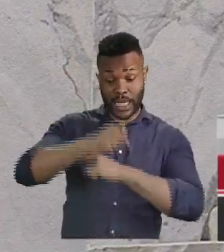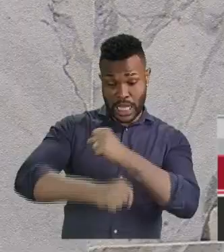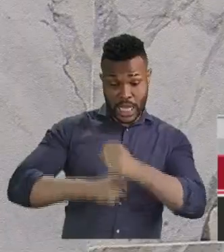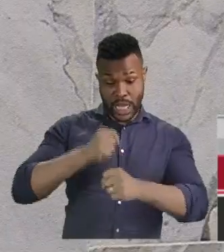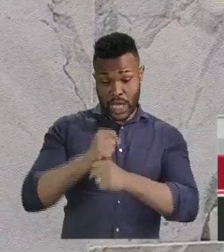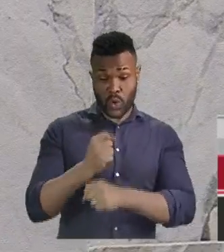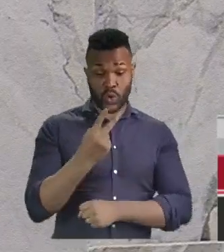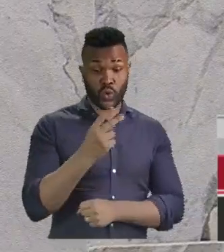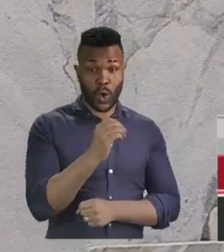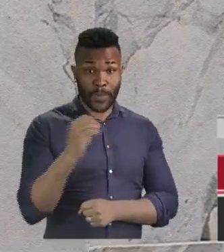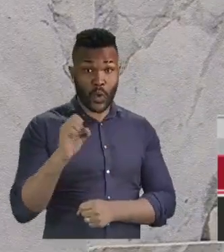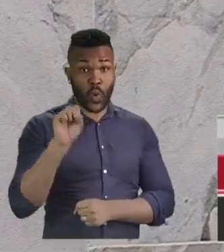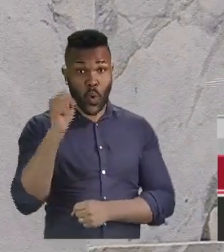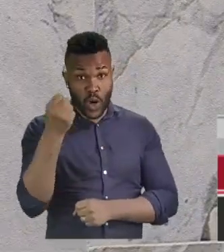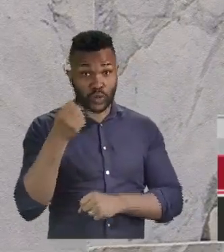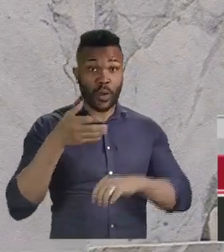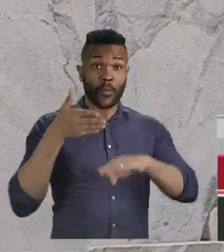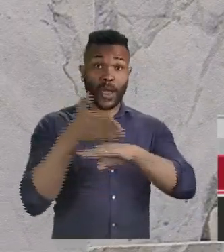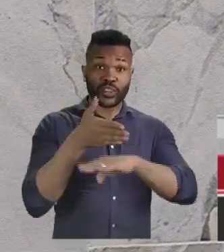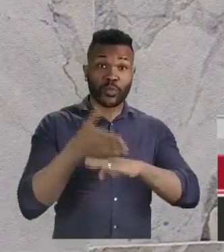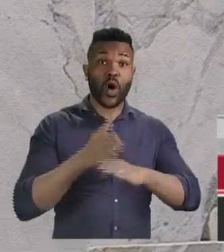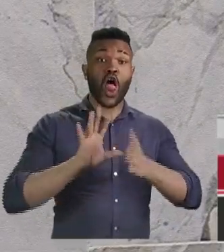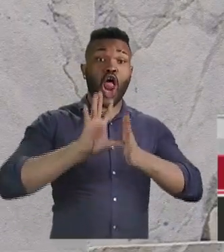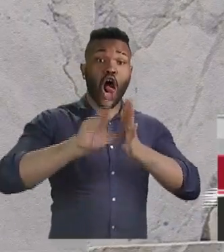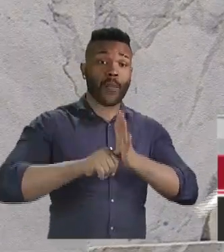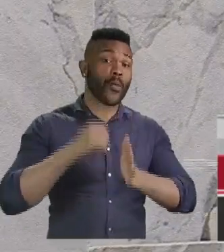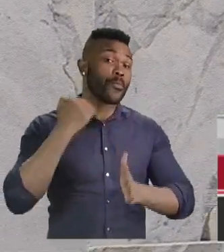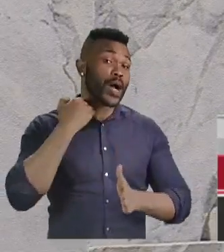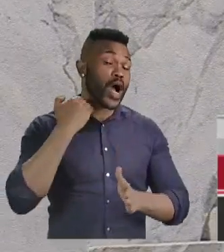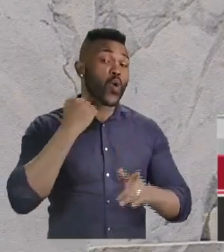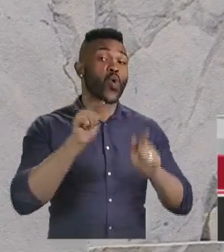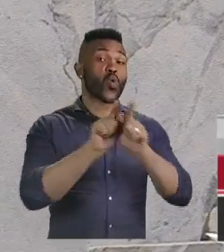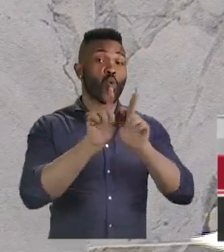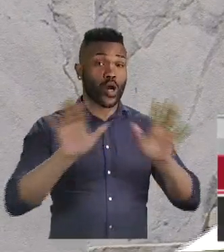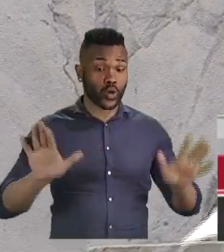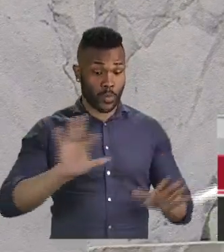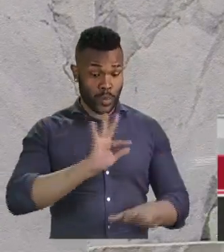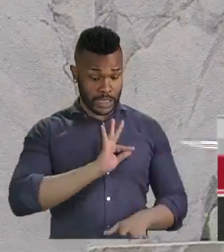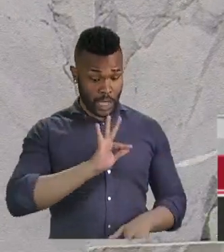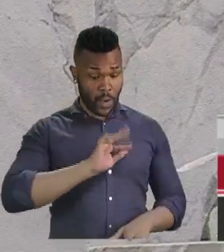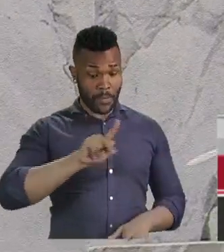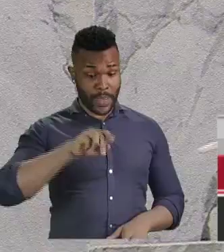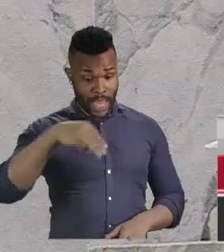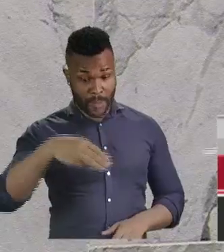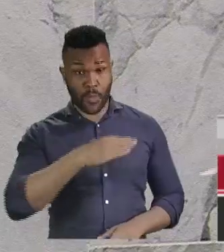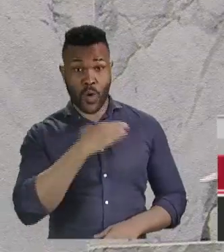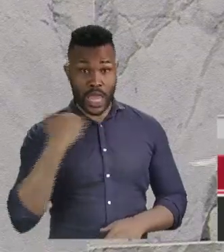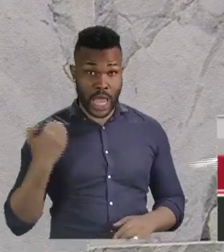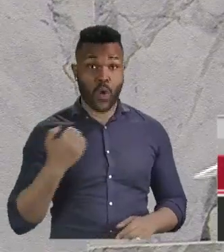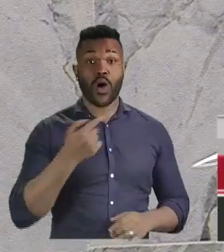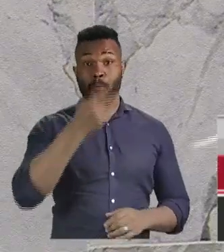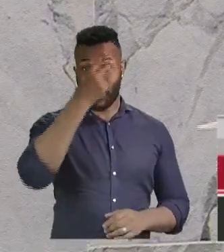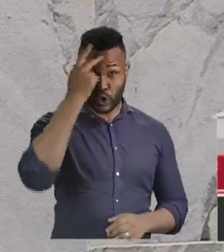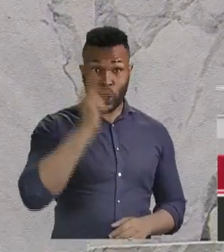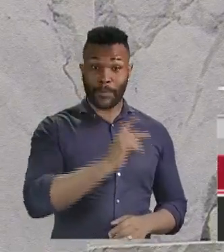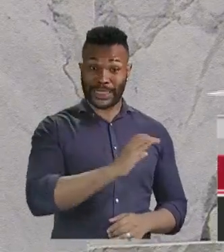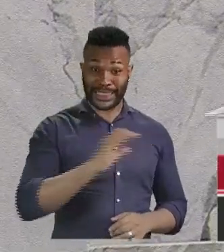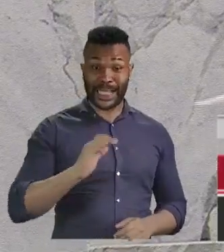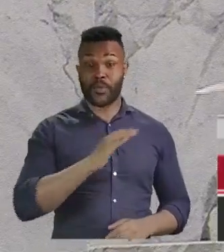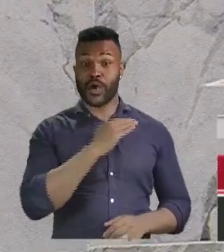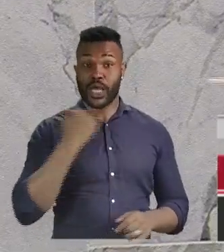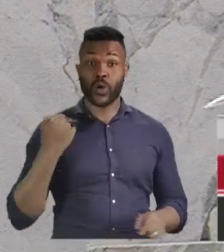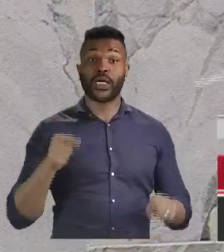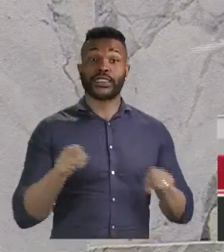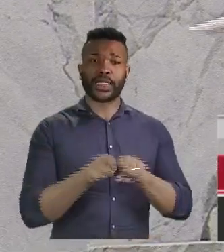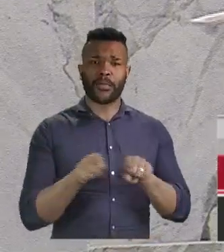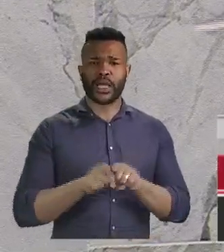quando ele participou de um roubo a banco em Guarulhos, onde foi morto um PM, foi morto um criminoso do PCC e foi morto